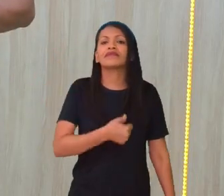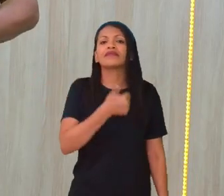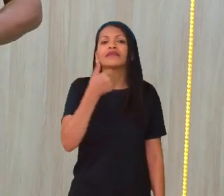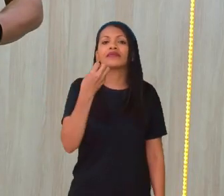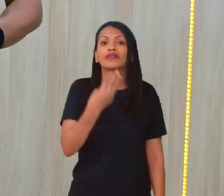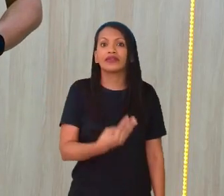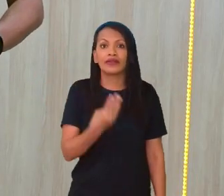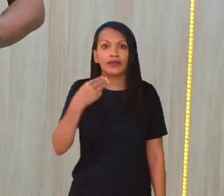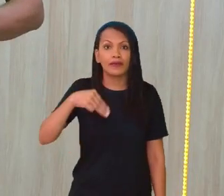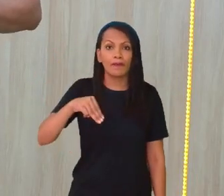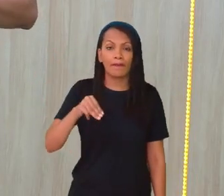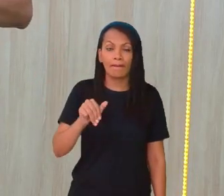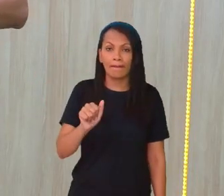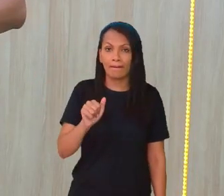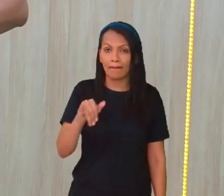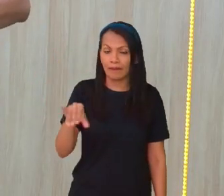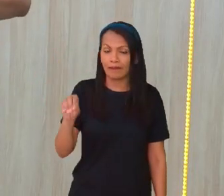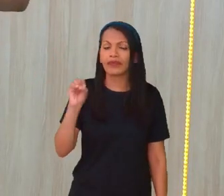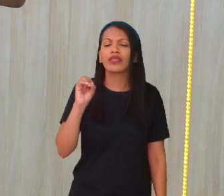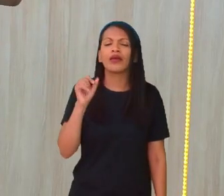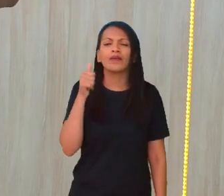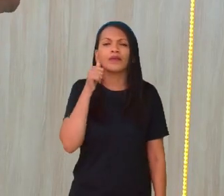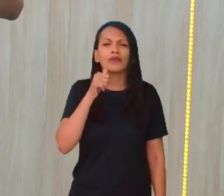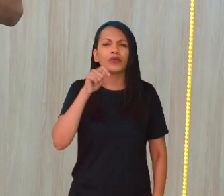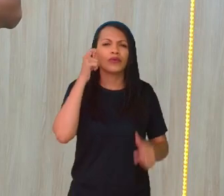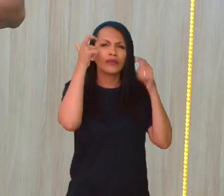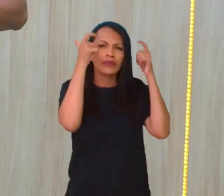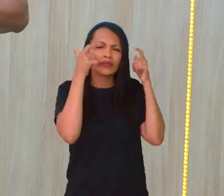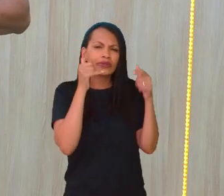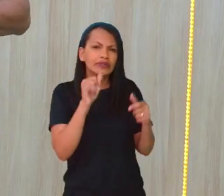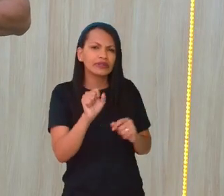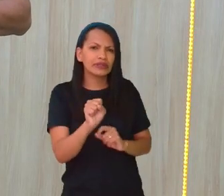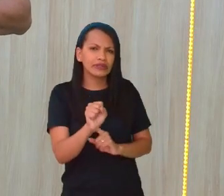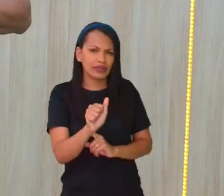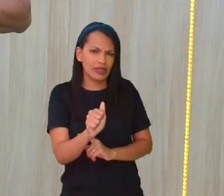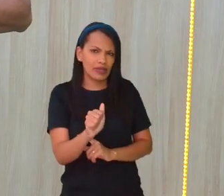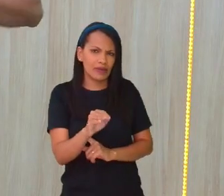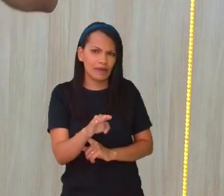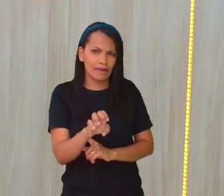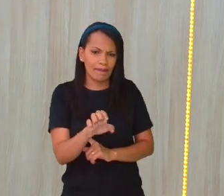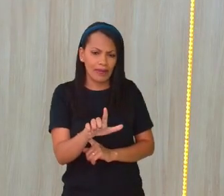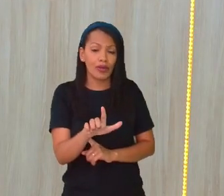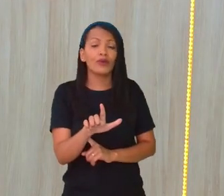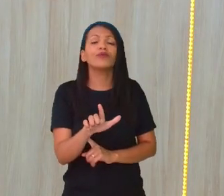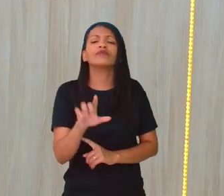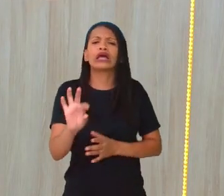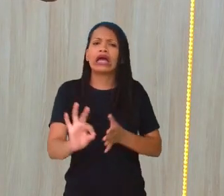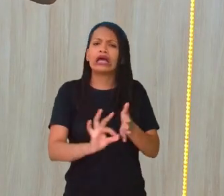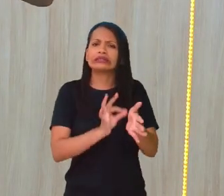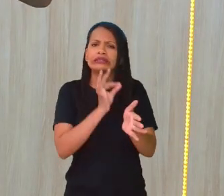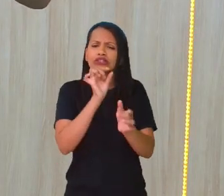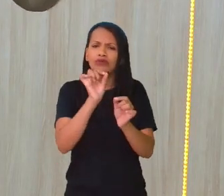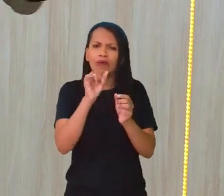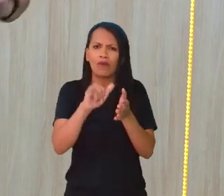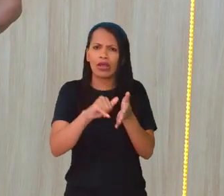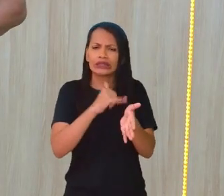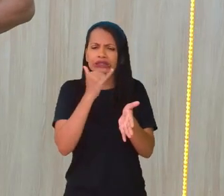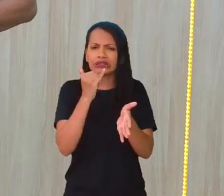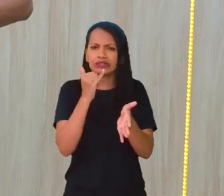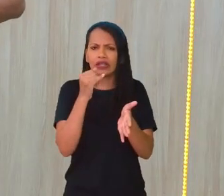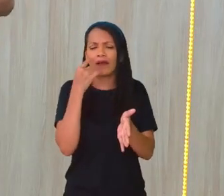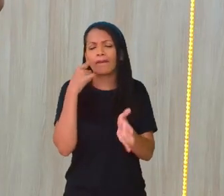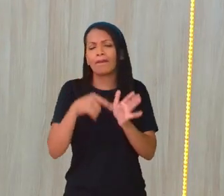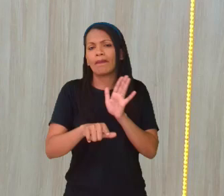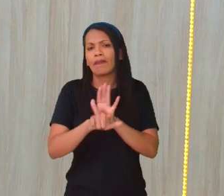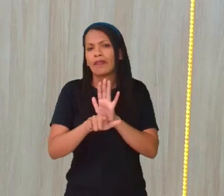de 1888, Princesa Isabel, ela então promove aí a Lei Áurea. Extingue a escravidão